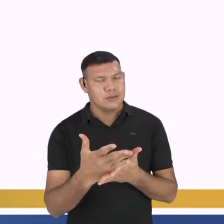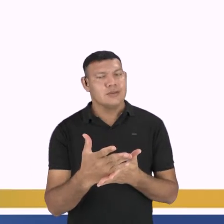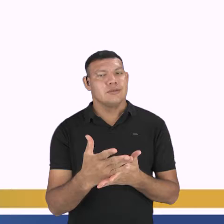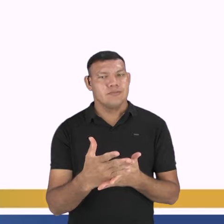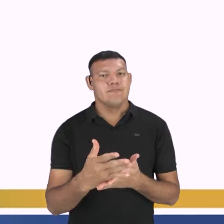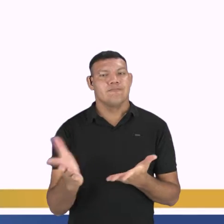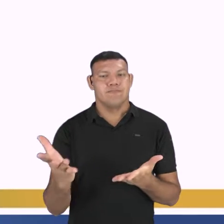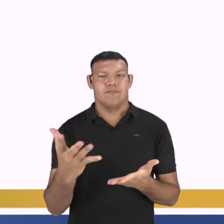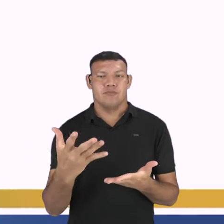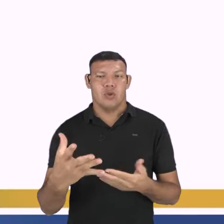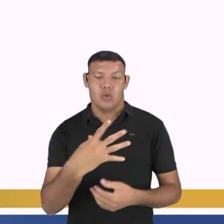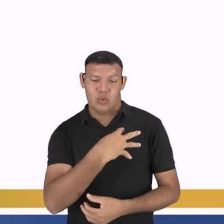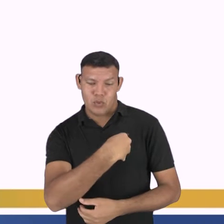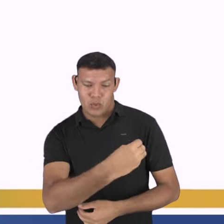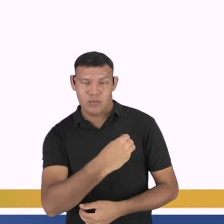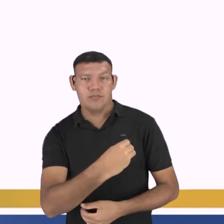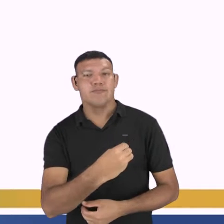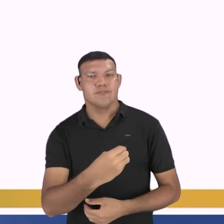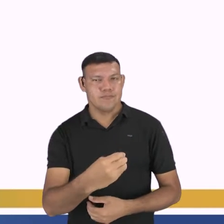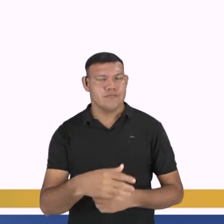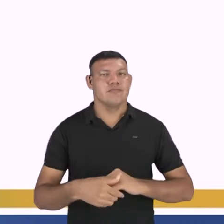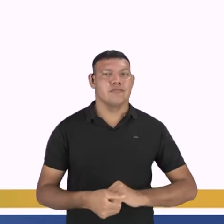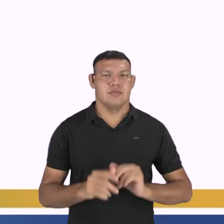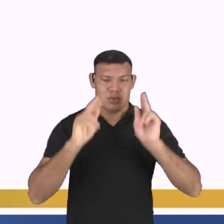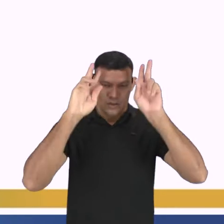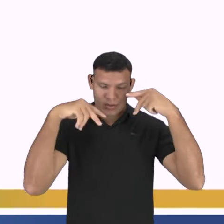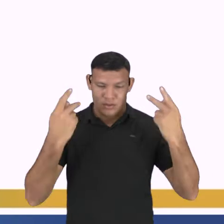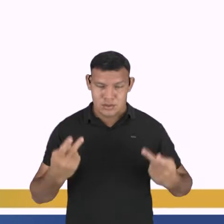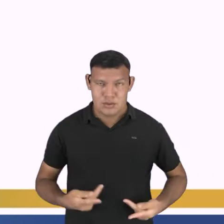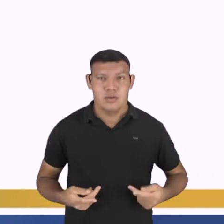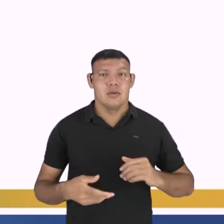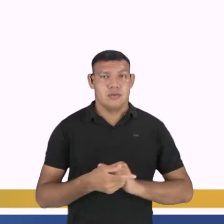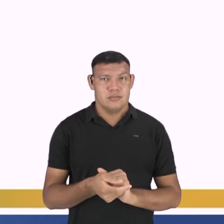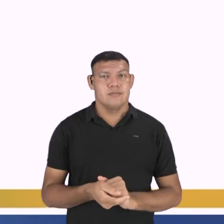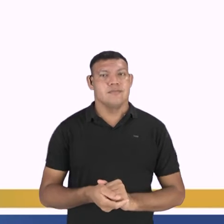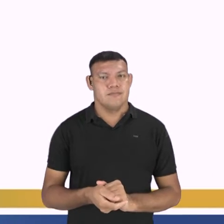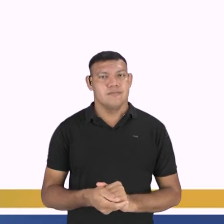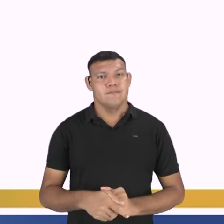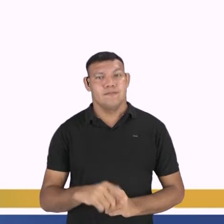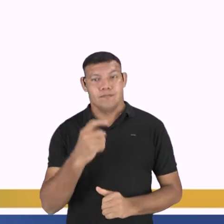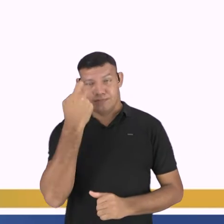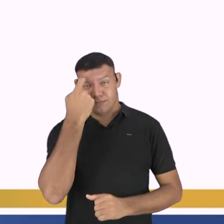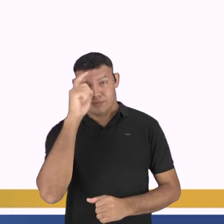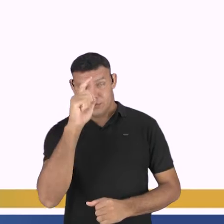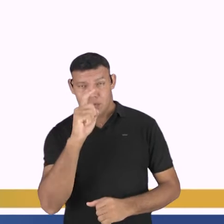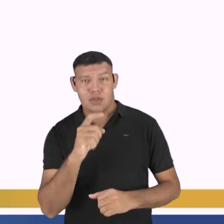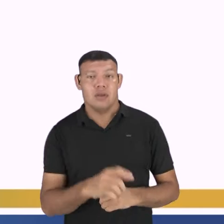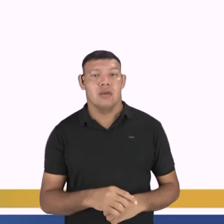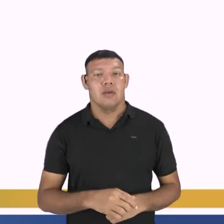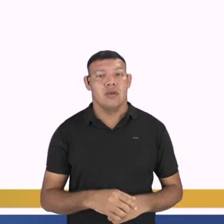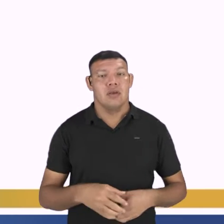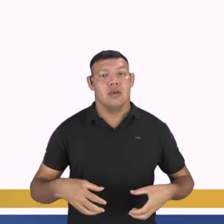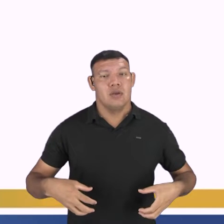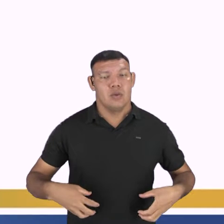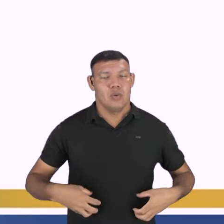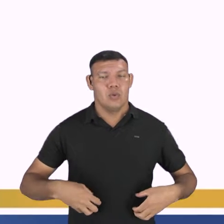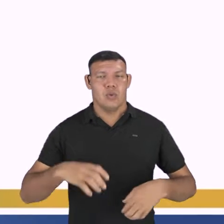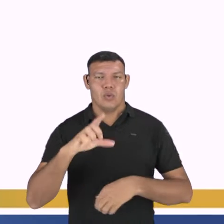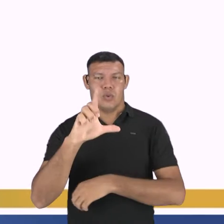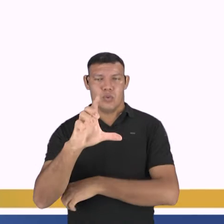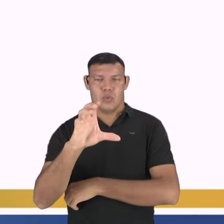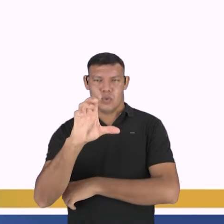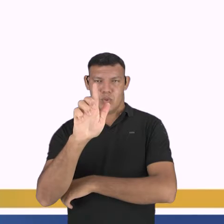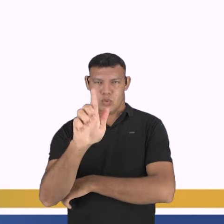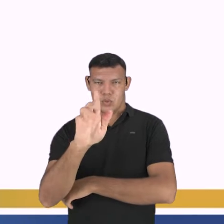produção de um novo descendente, de um novo ser. Os gametas, eles são produzidos em glândulas que nós chamamos de gônadas.